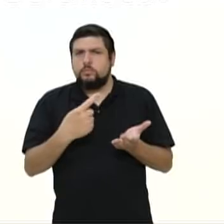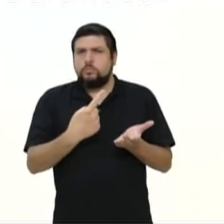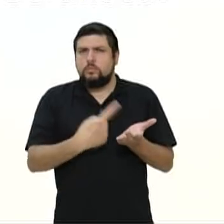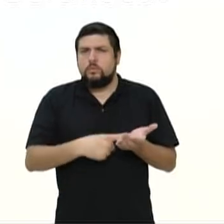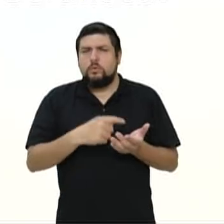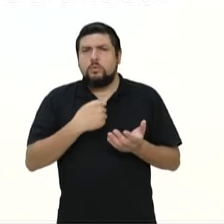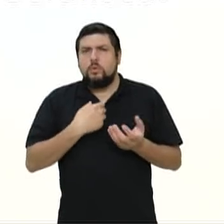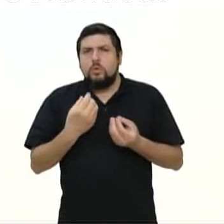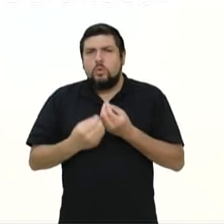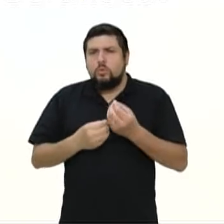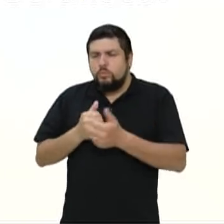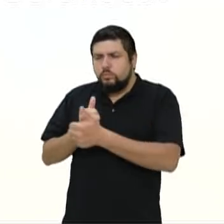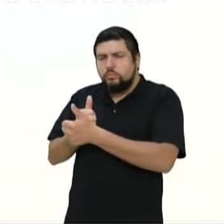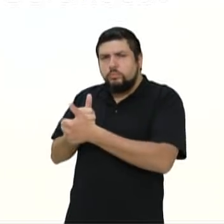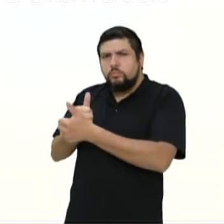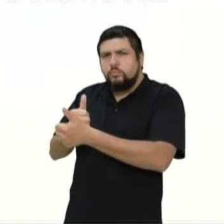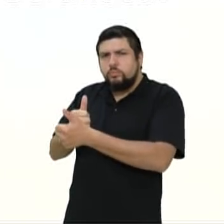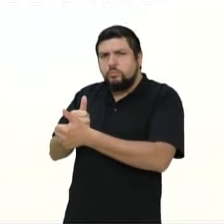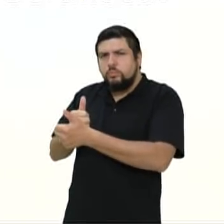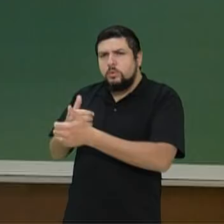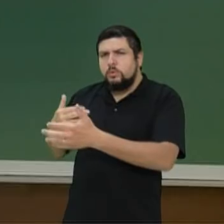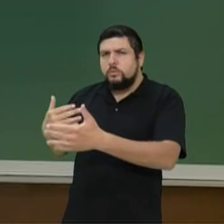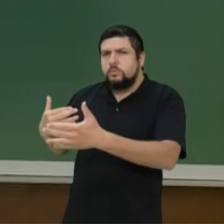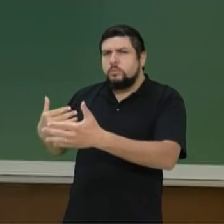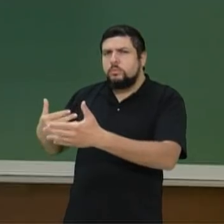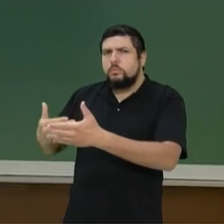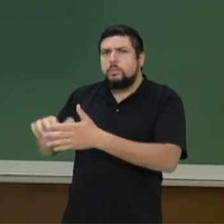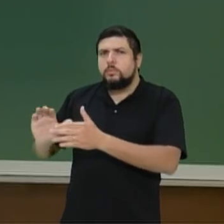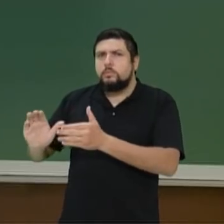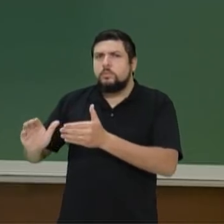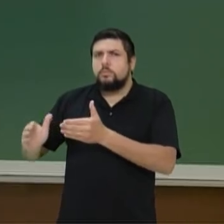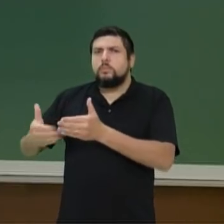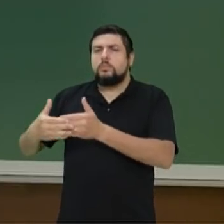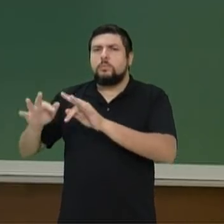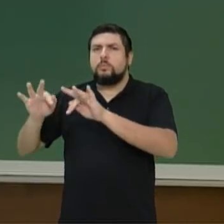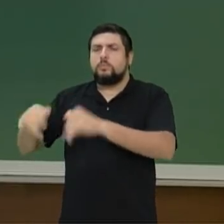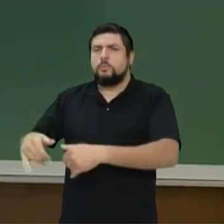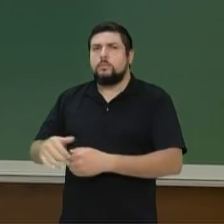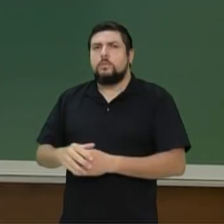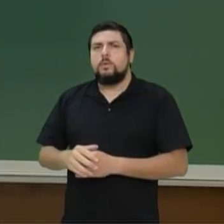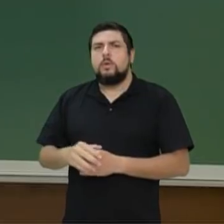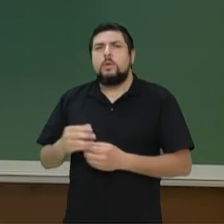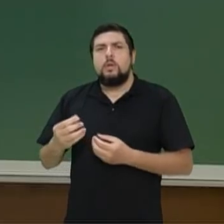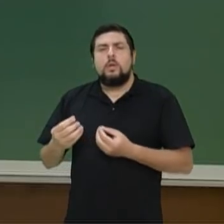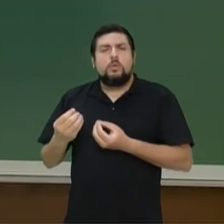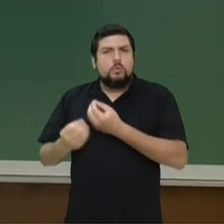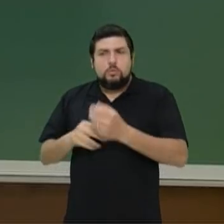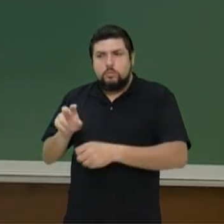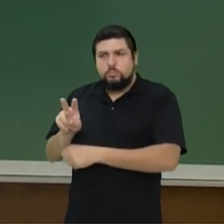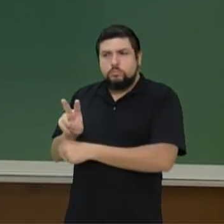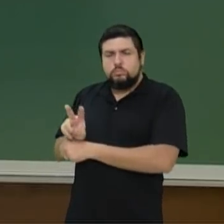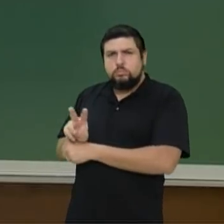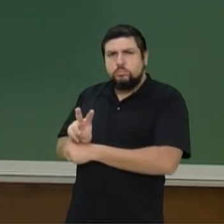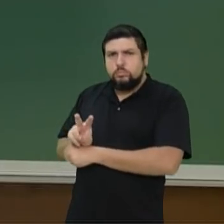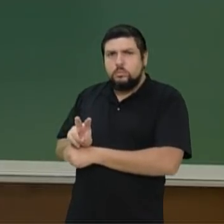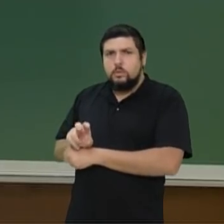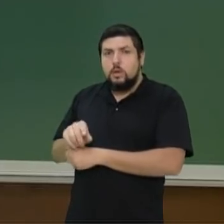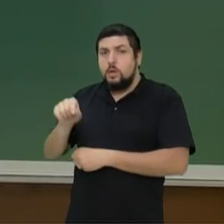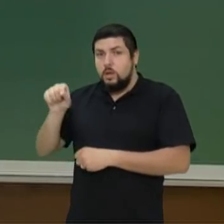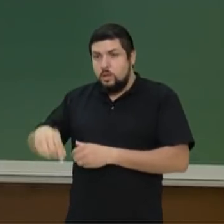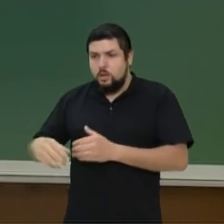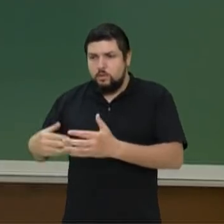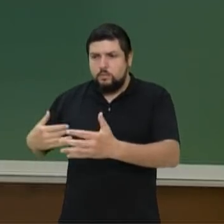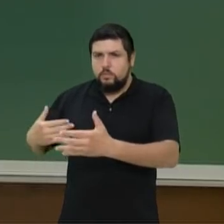do lixão até sua conclusão definitiva. O fechamento do lixão da estrutural e